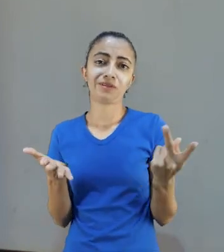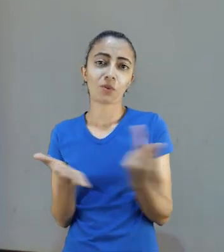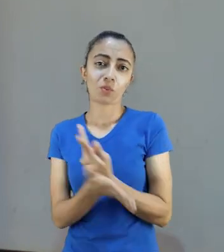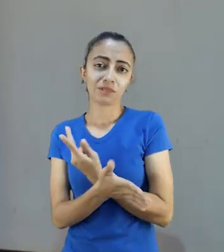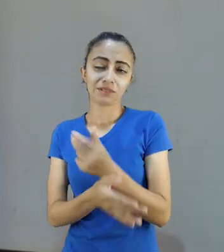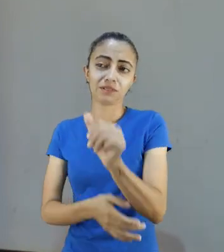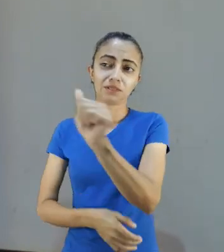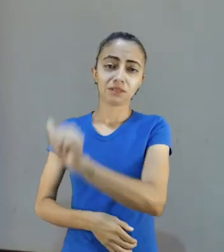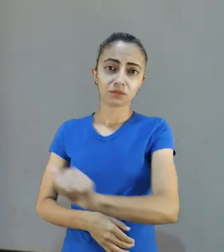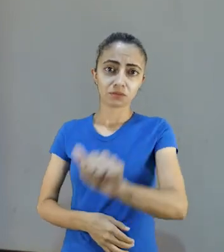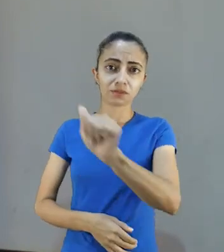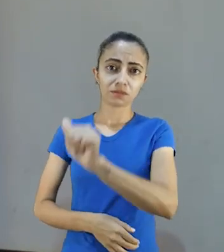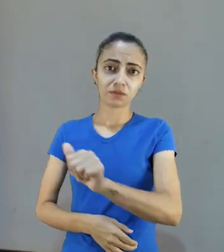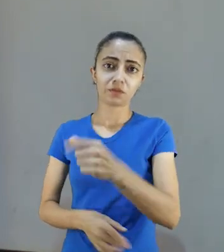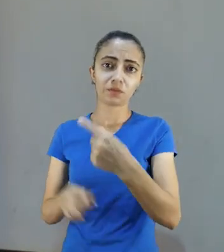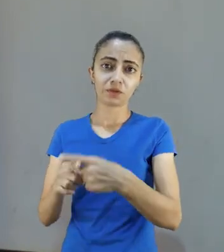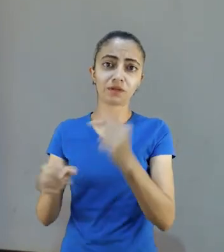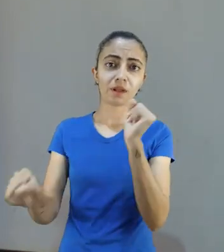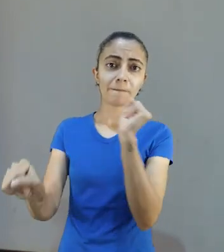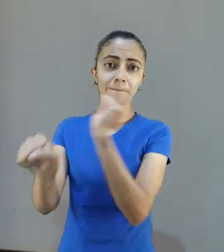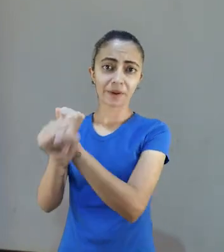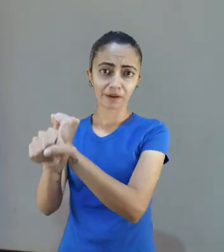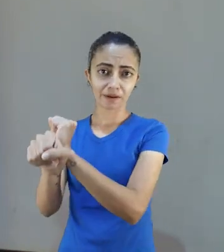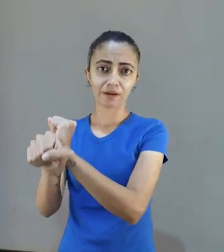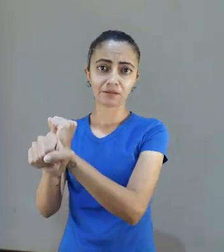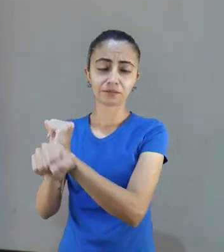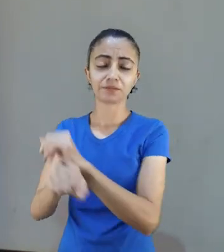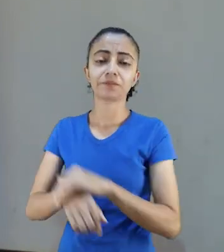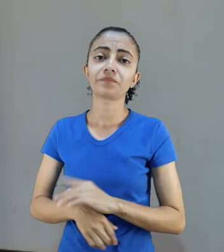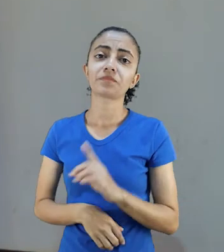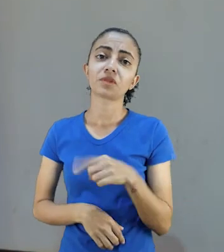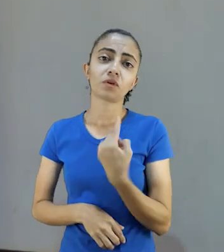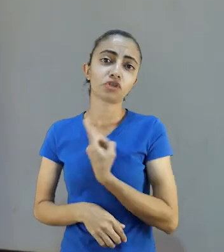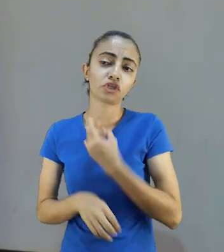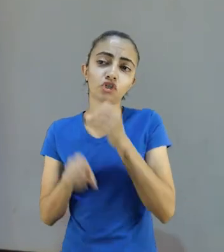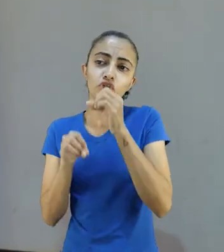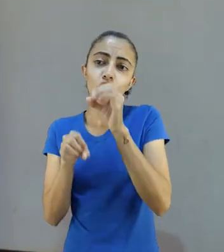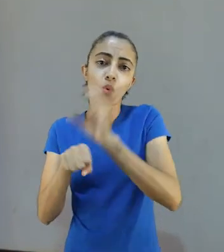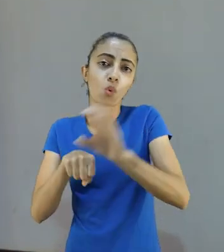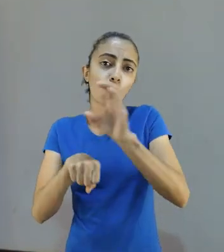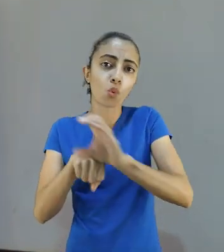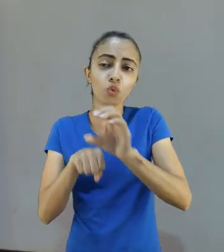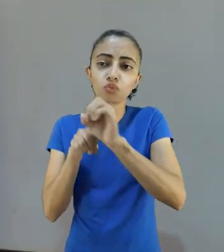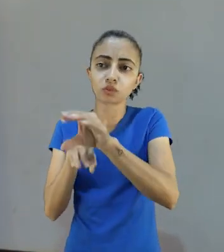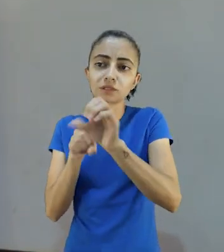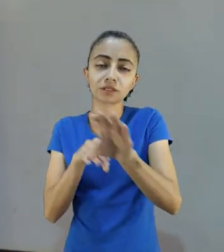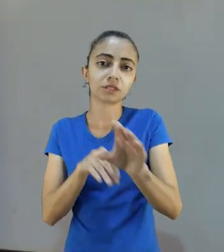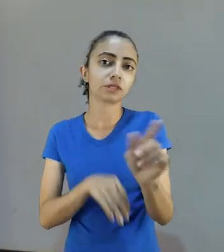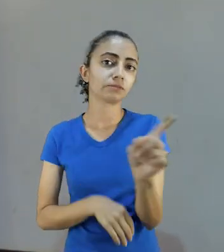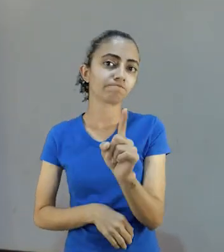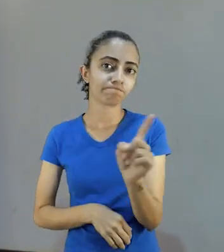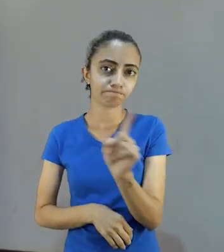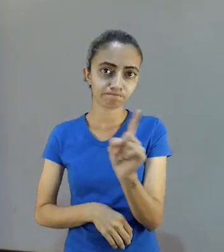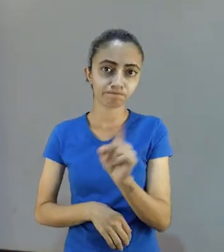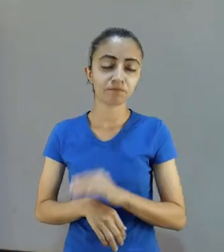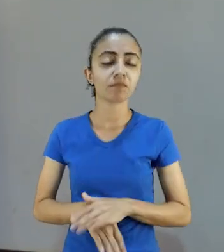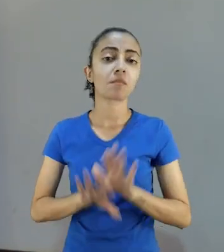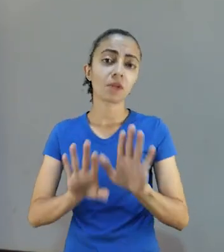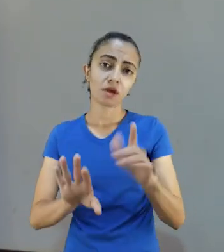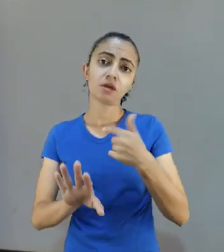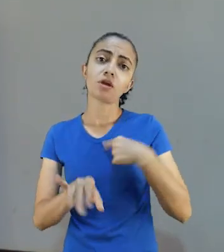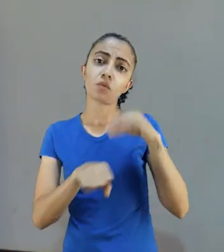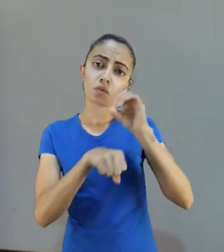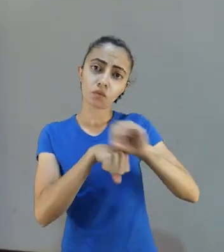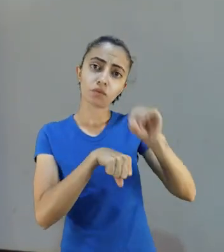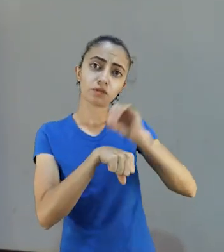tá interditado, então a gente não tá dando mais curso. Mas eu dou a oficina. Quem quiser